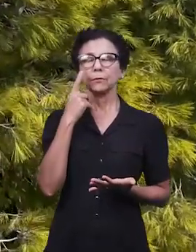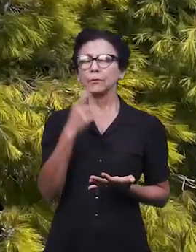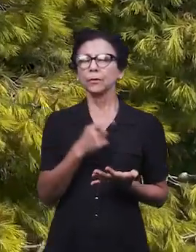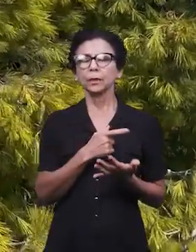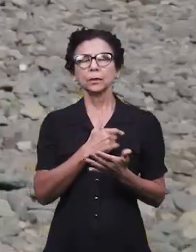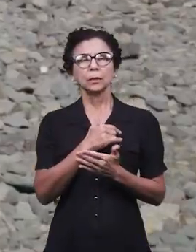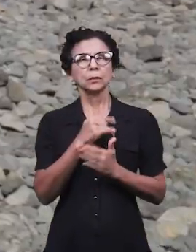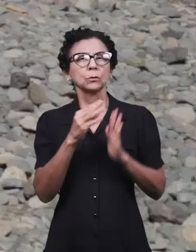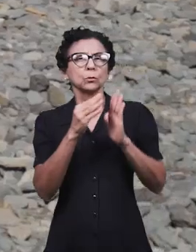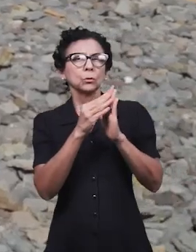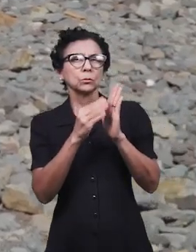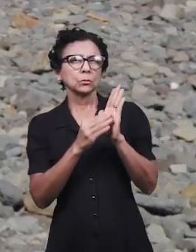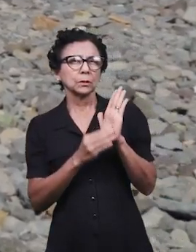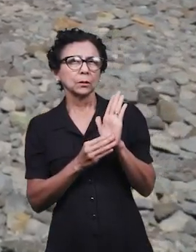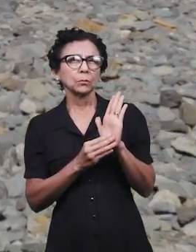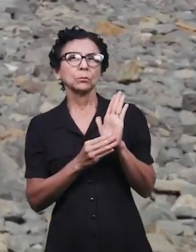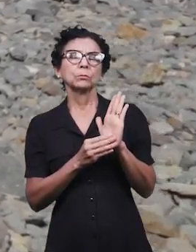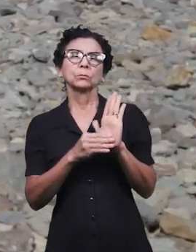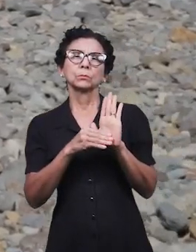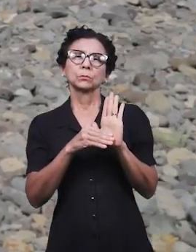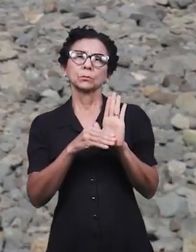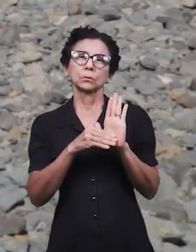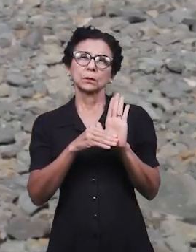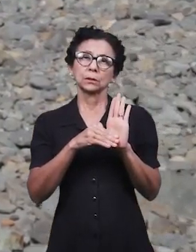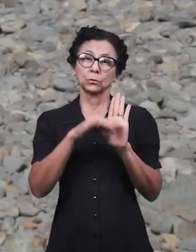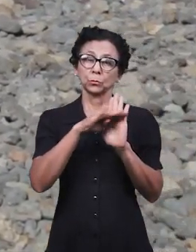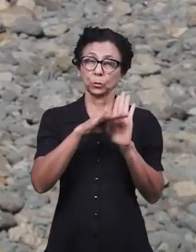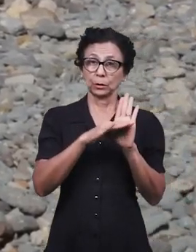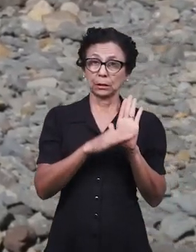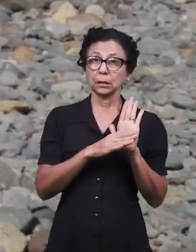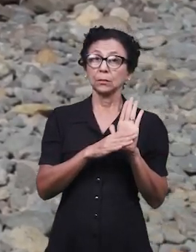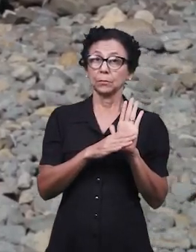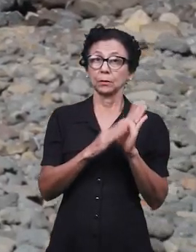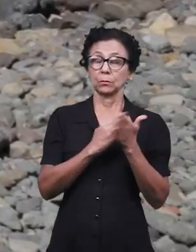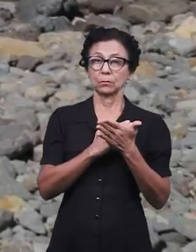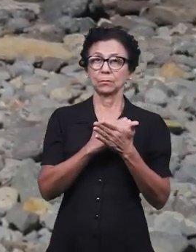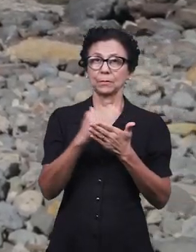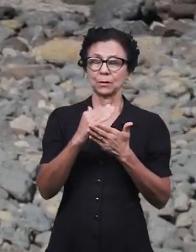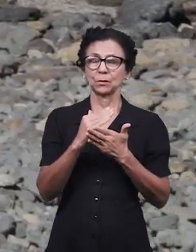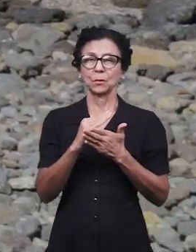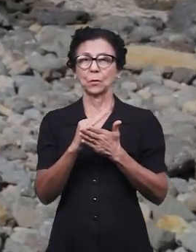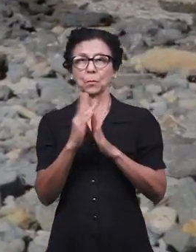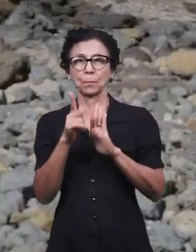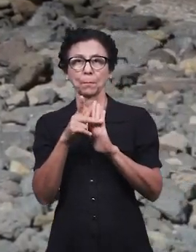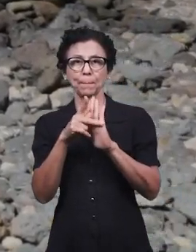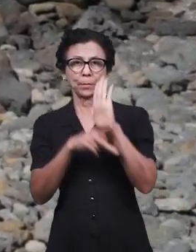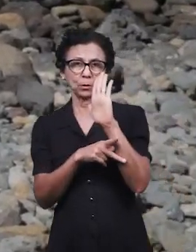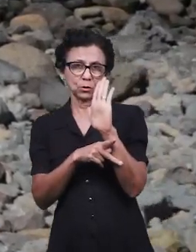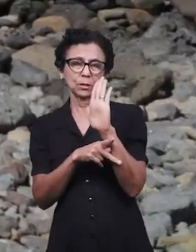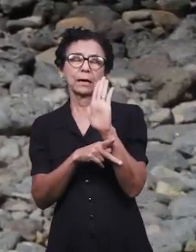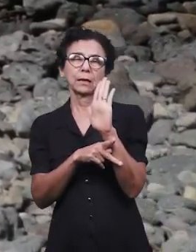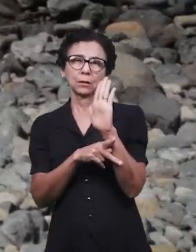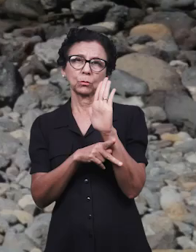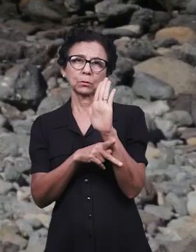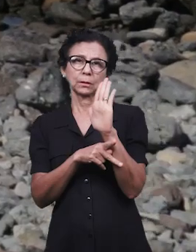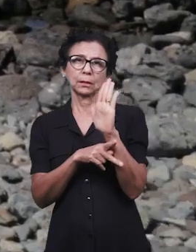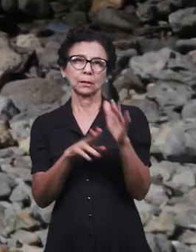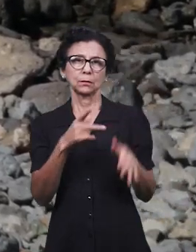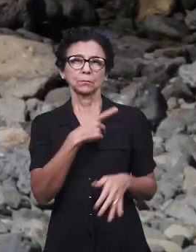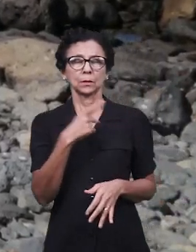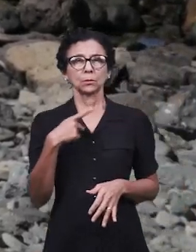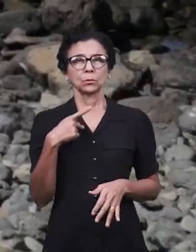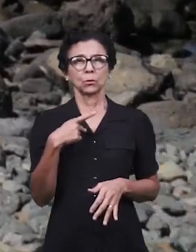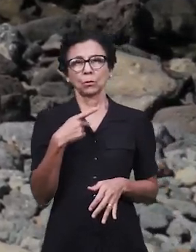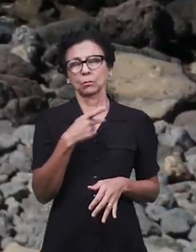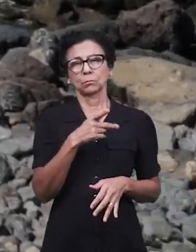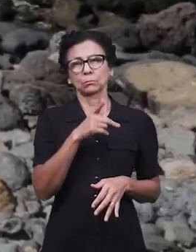as edições desse programa. Ele começou com um projeto que foi desenvolvido, pastor Gilson estava